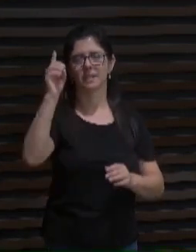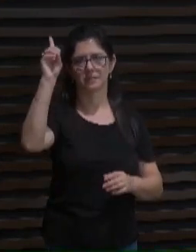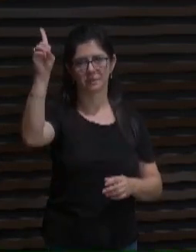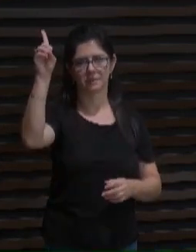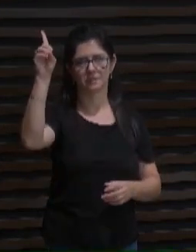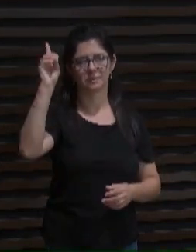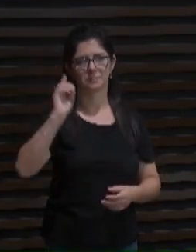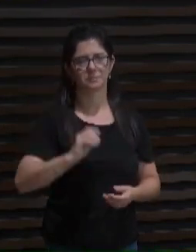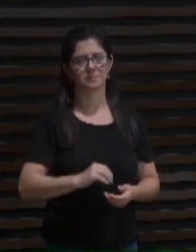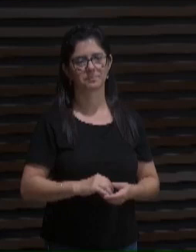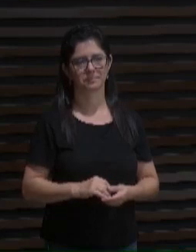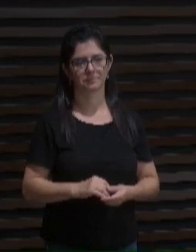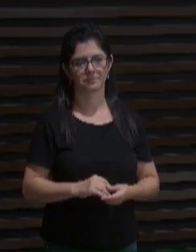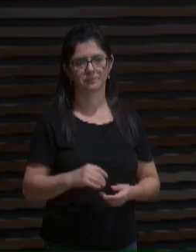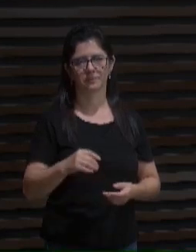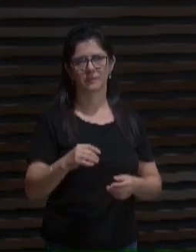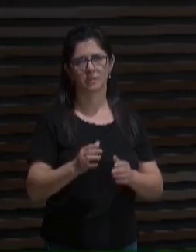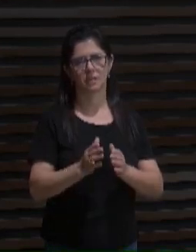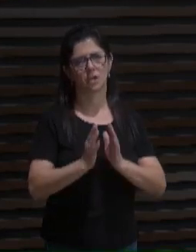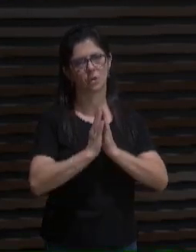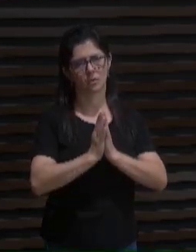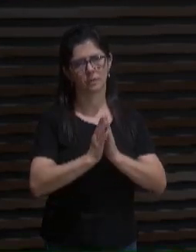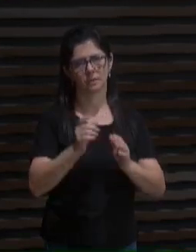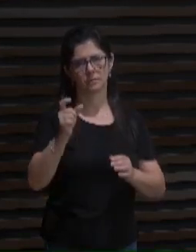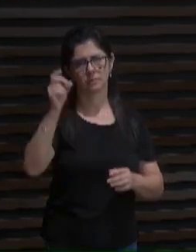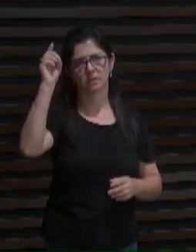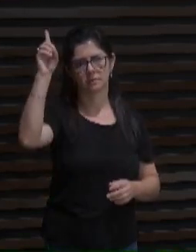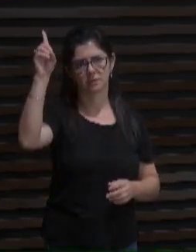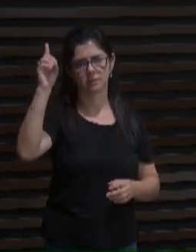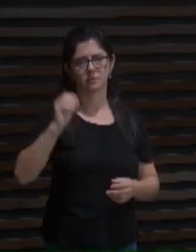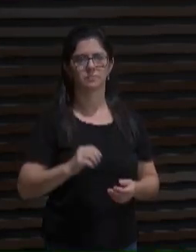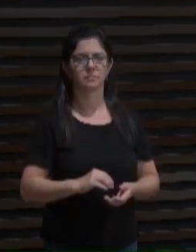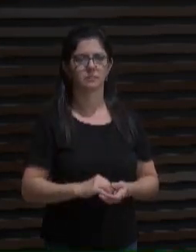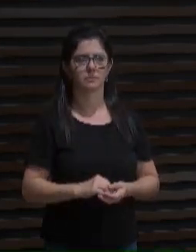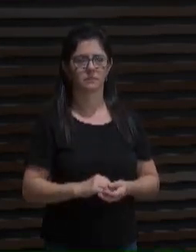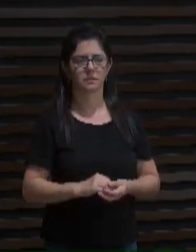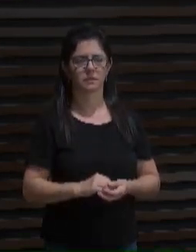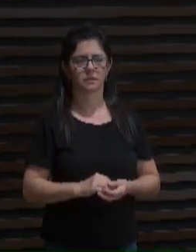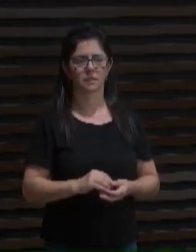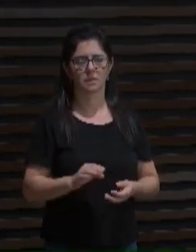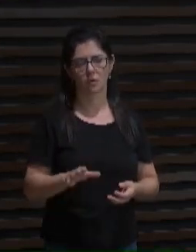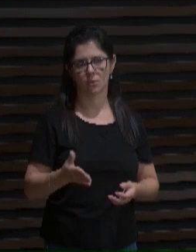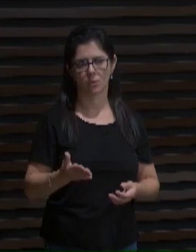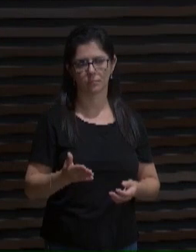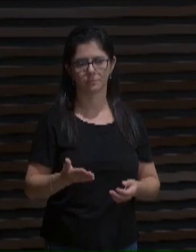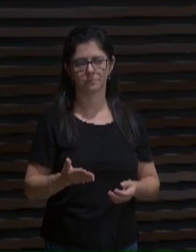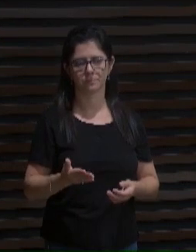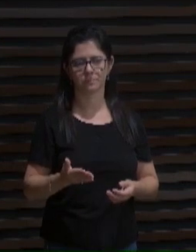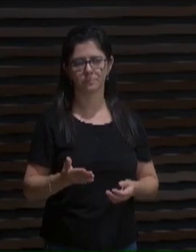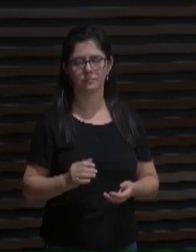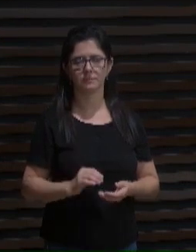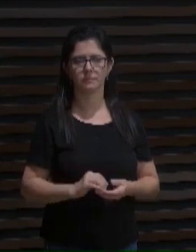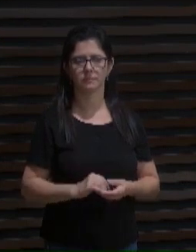irmão. Ore as escrituras ou segundo as prioridades e padrões